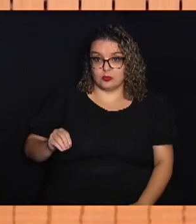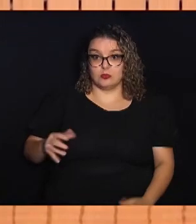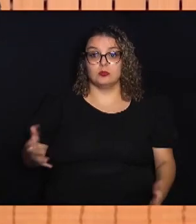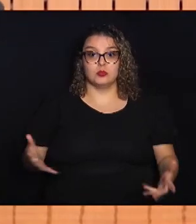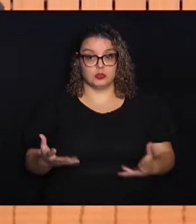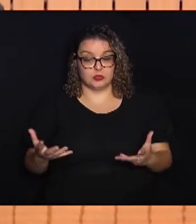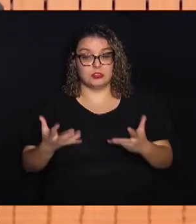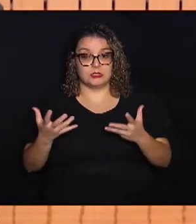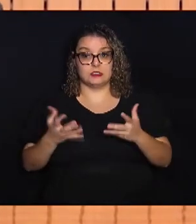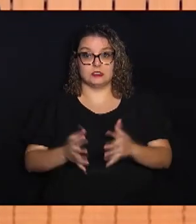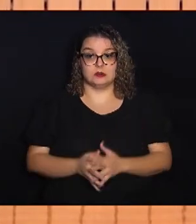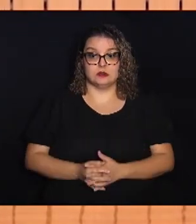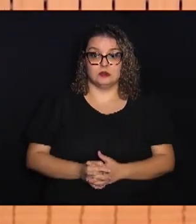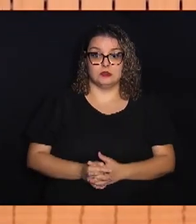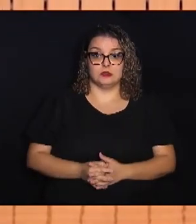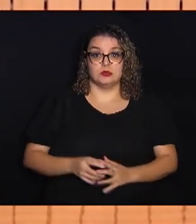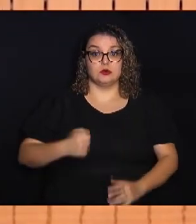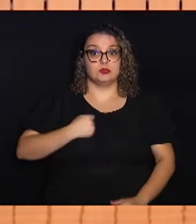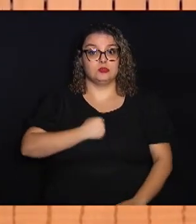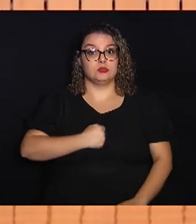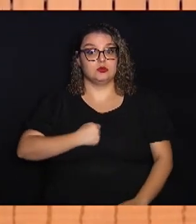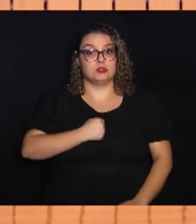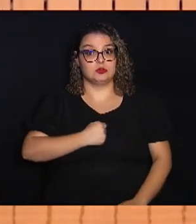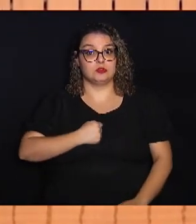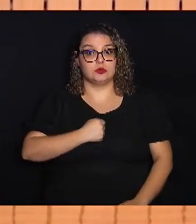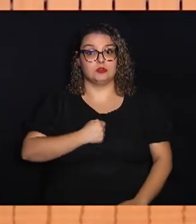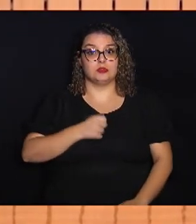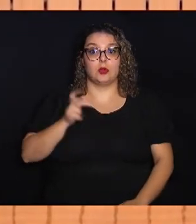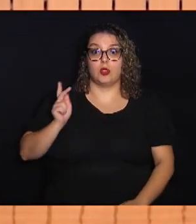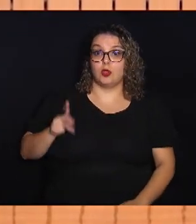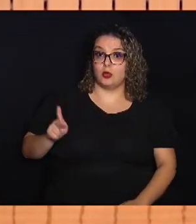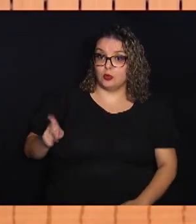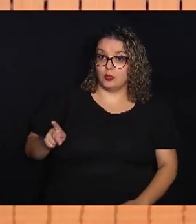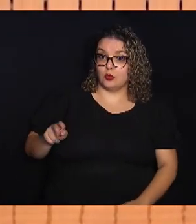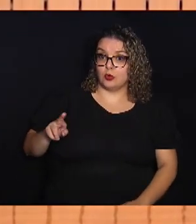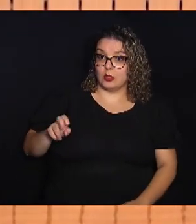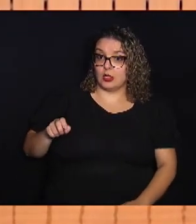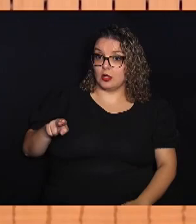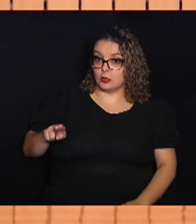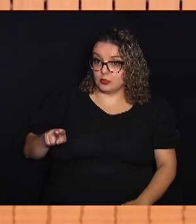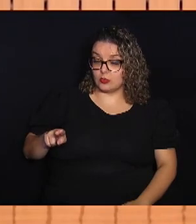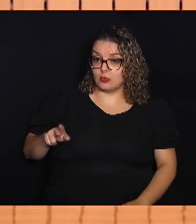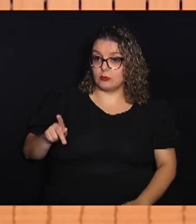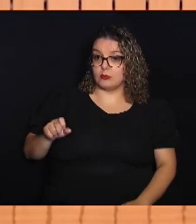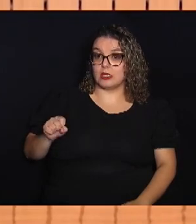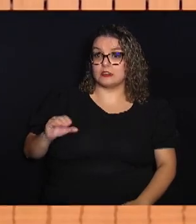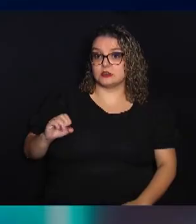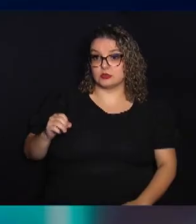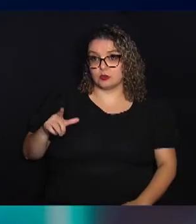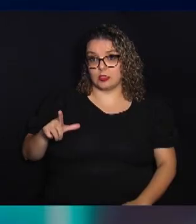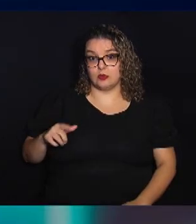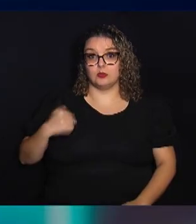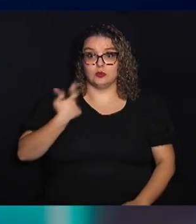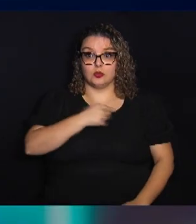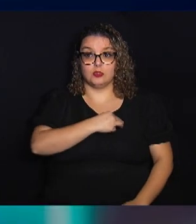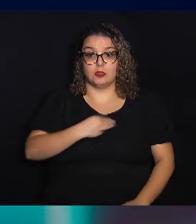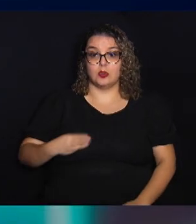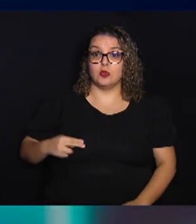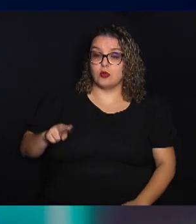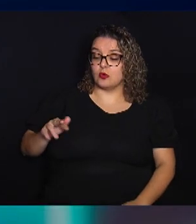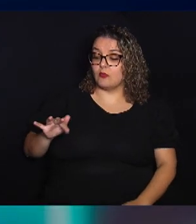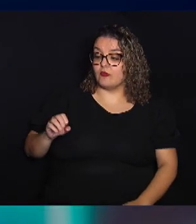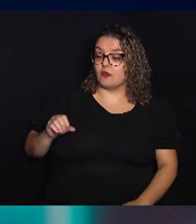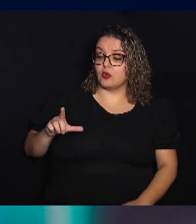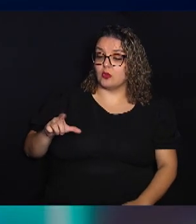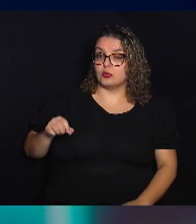iniciativa do saudoso professor Raul Pascoal, o nosso grande mestre. Ufologia é o conjunto